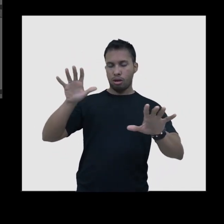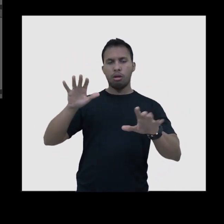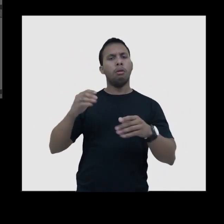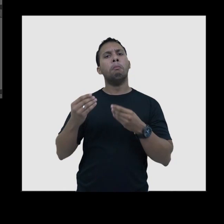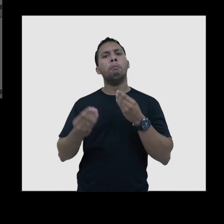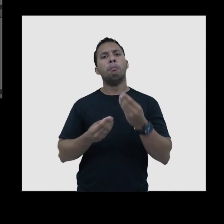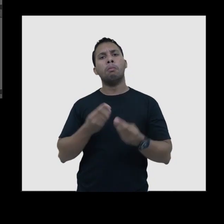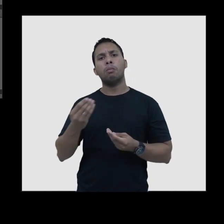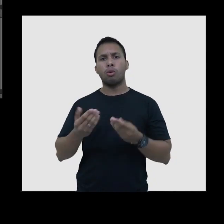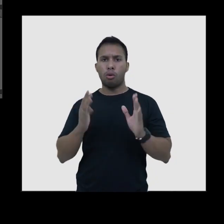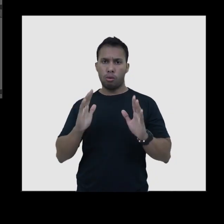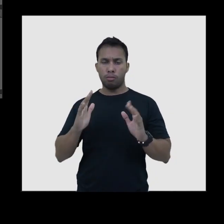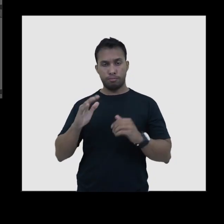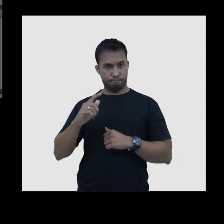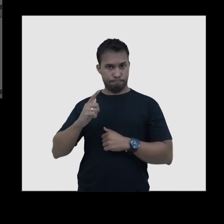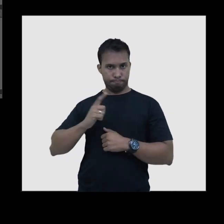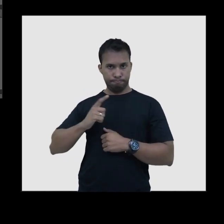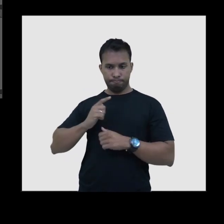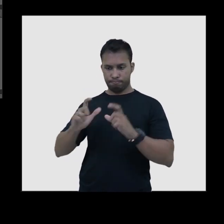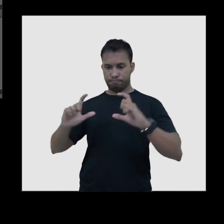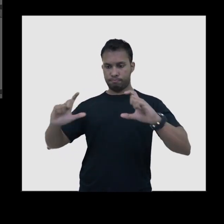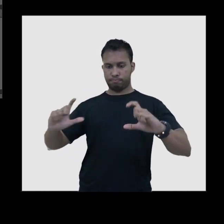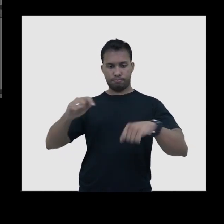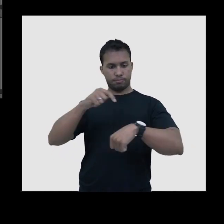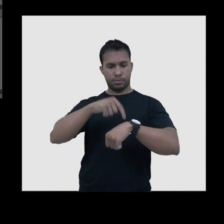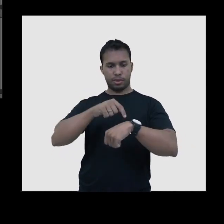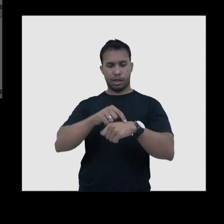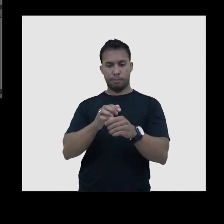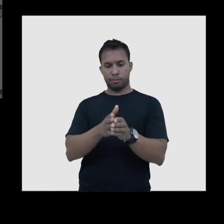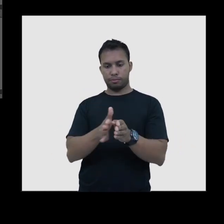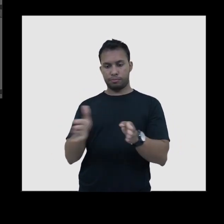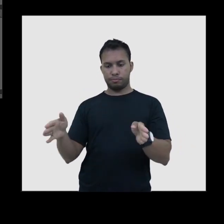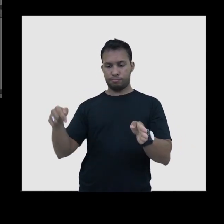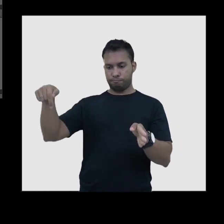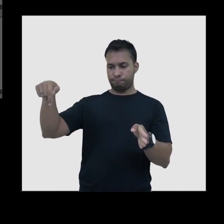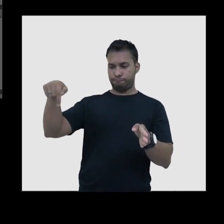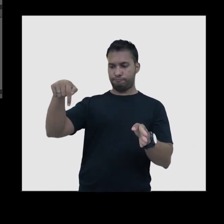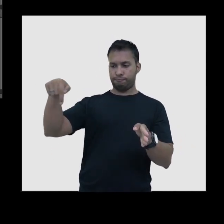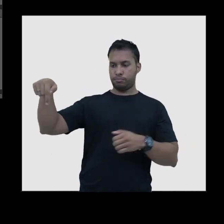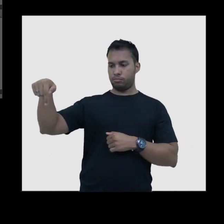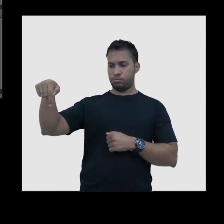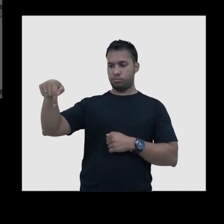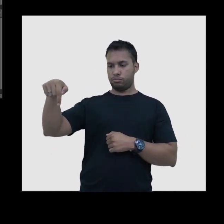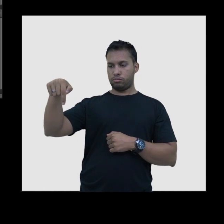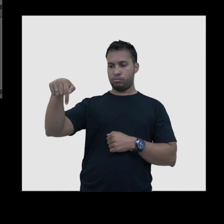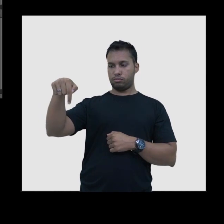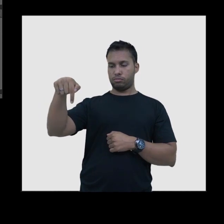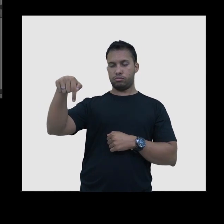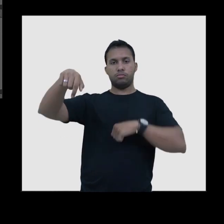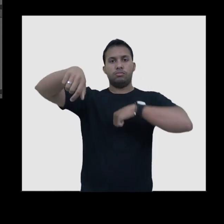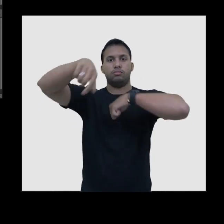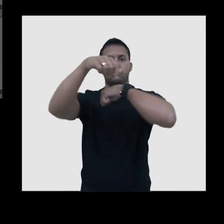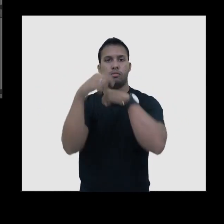interpretação. Então como eu faço isso? Ó, eu vou posicionar aqui a agulha através das setas direcionais para ficar no